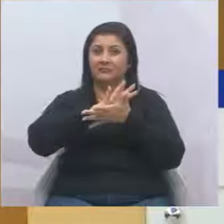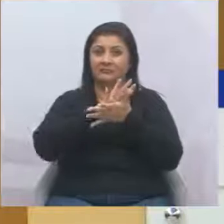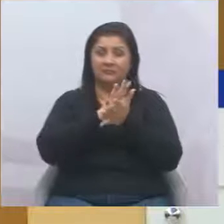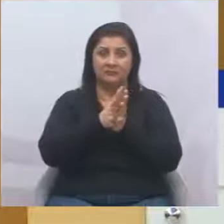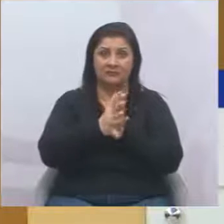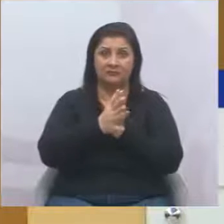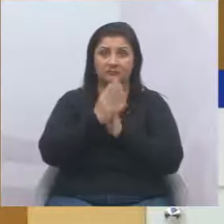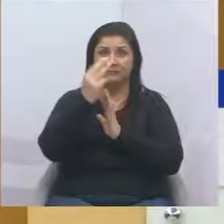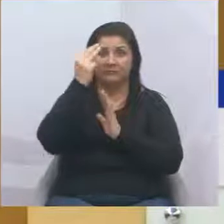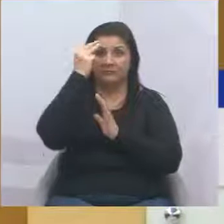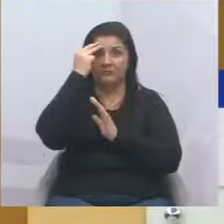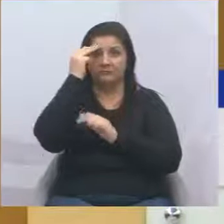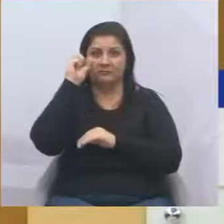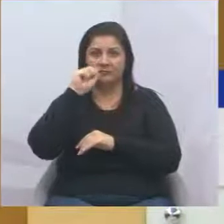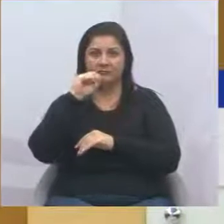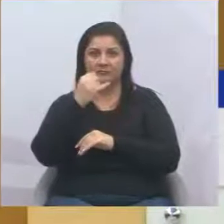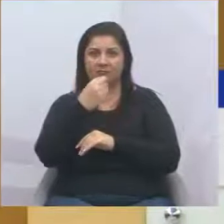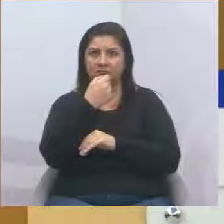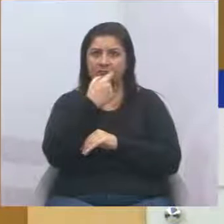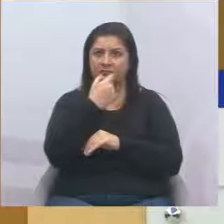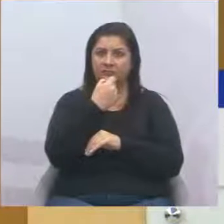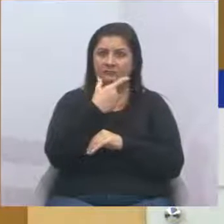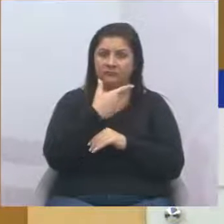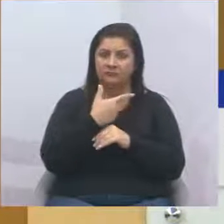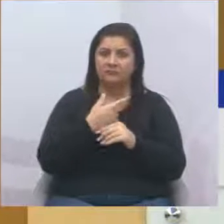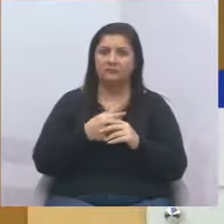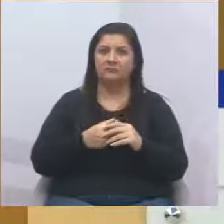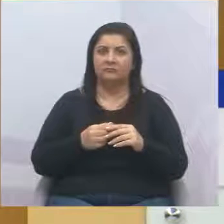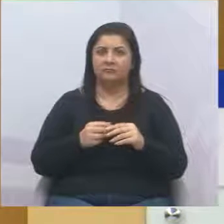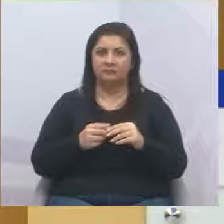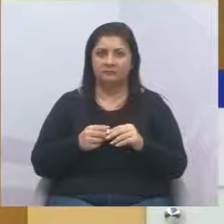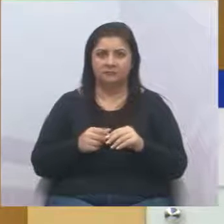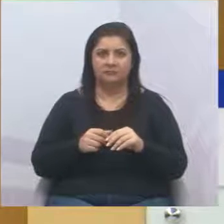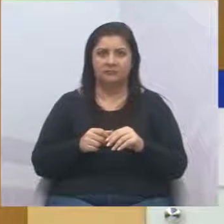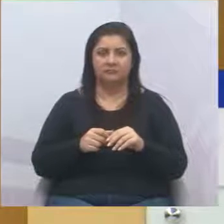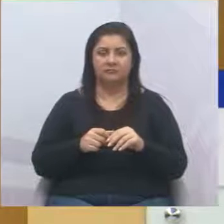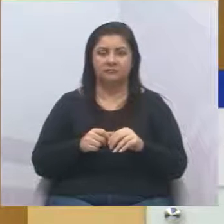quando usados como remédio por desconhecimento de sua